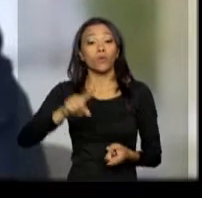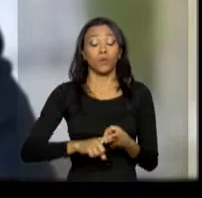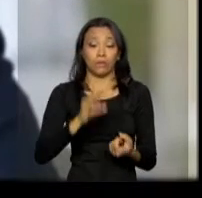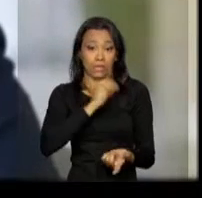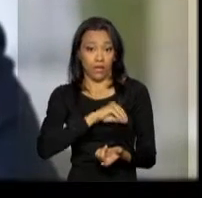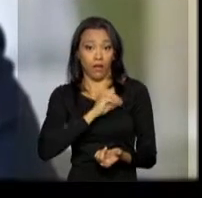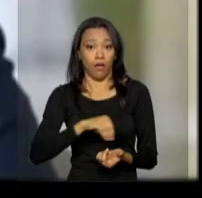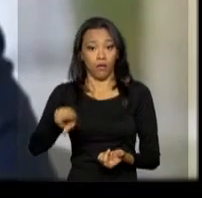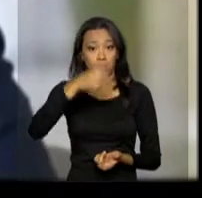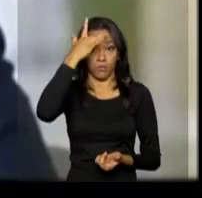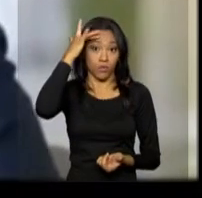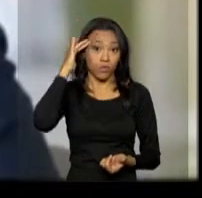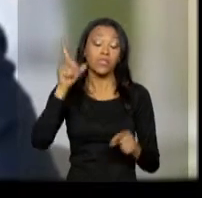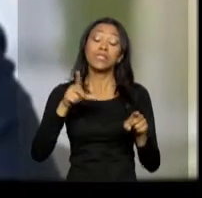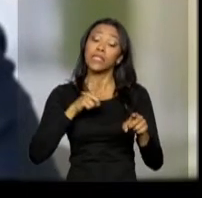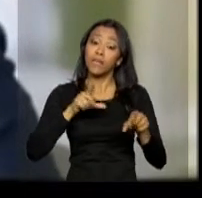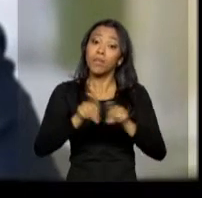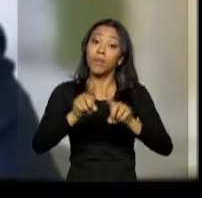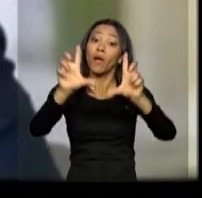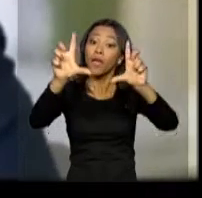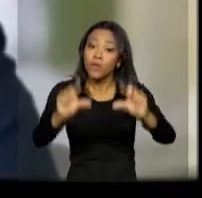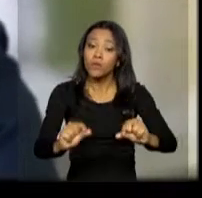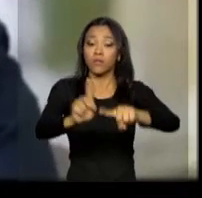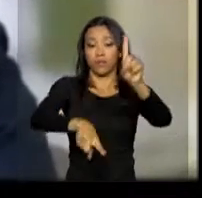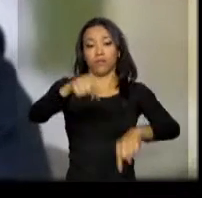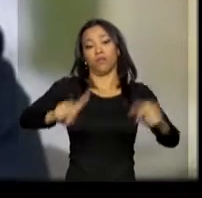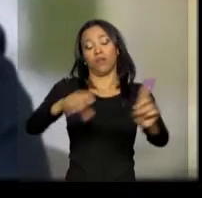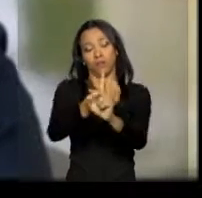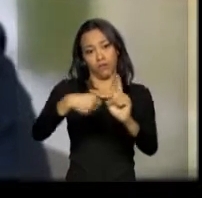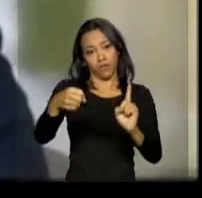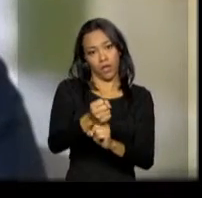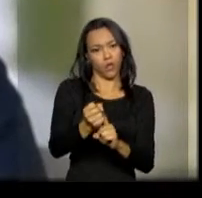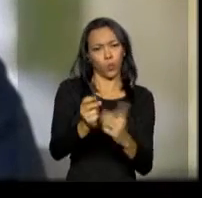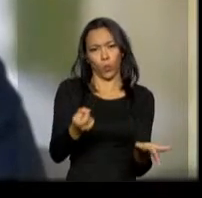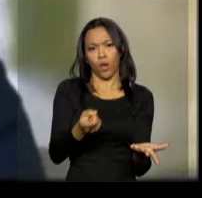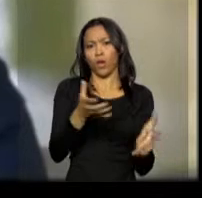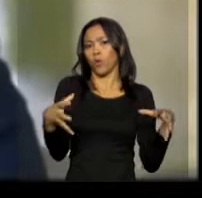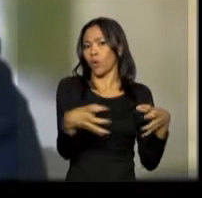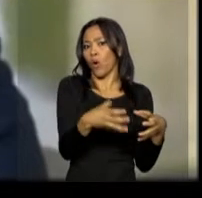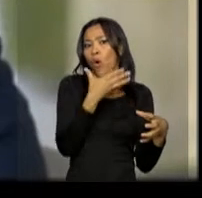ocorrido também uma redução da desigualdade entre homens e